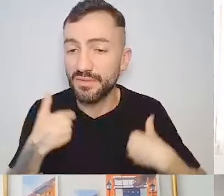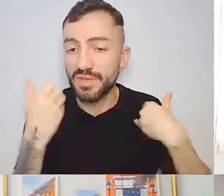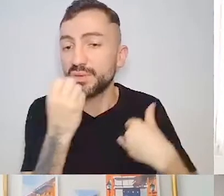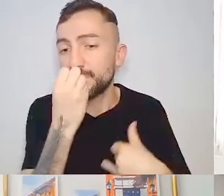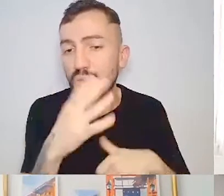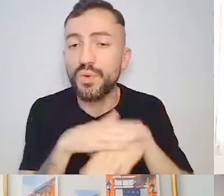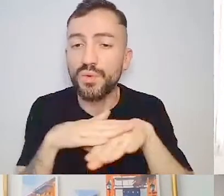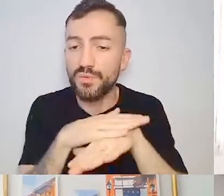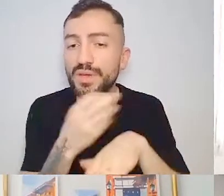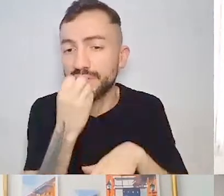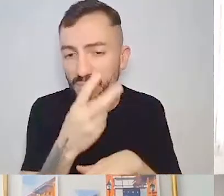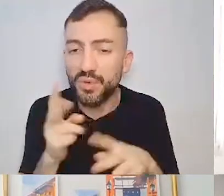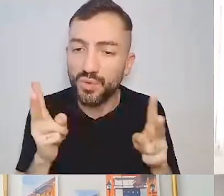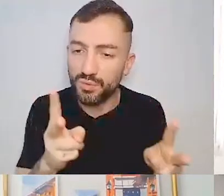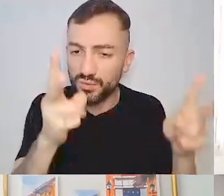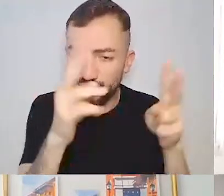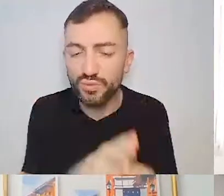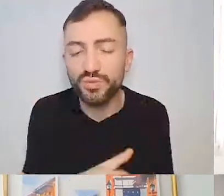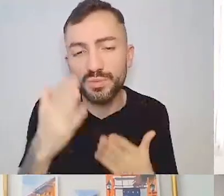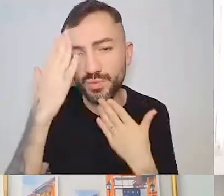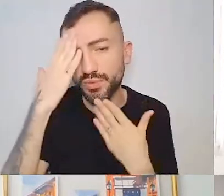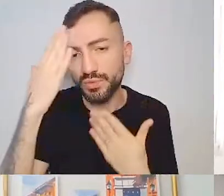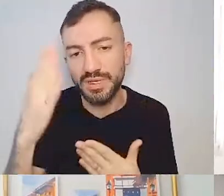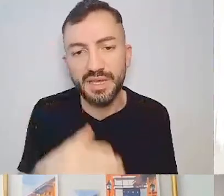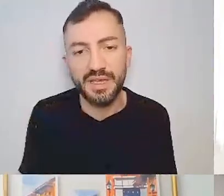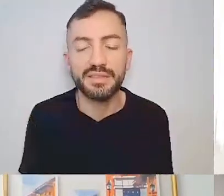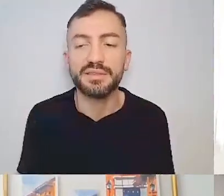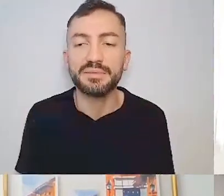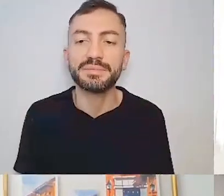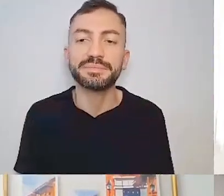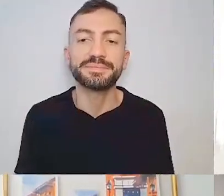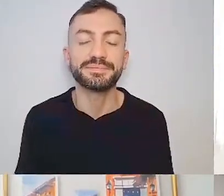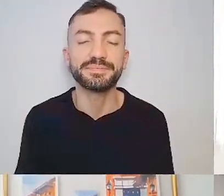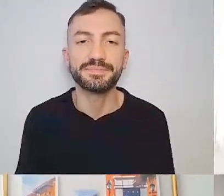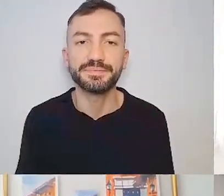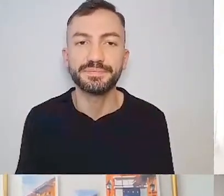conversa e seguimos. Muito obrigada.